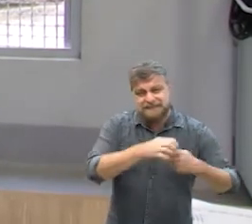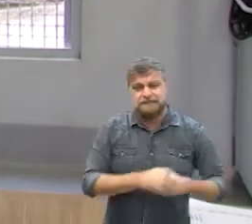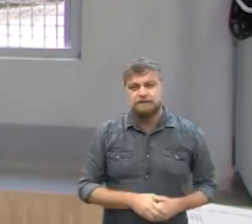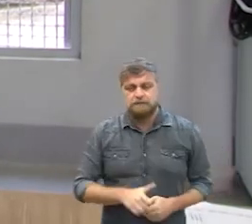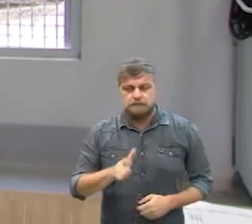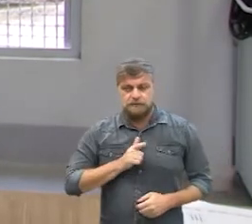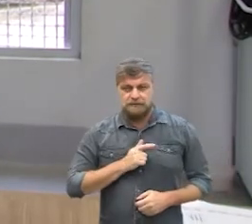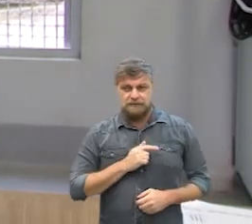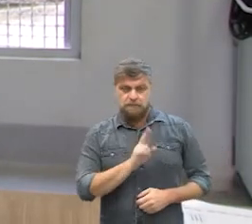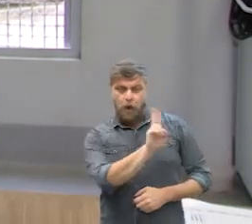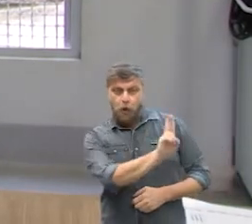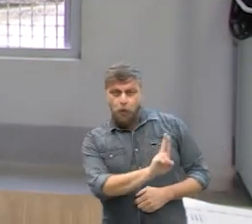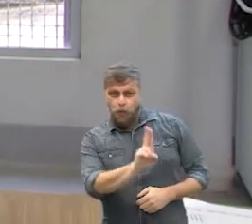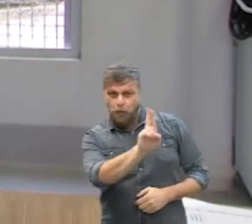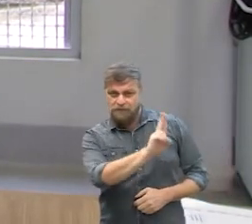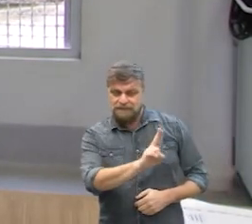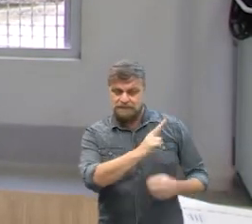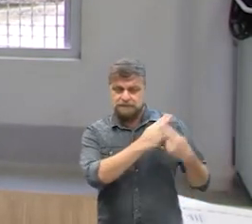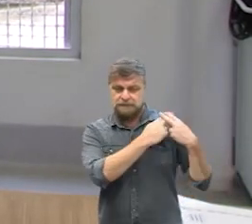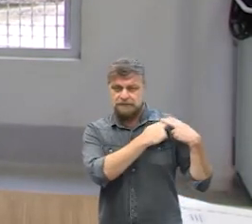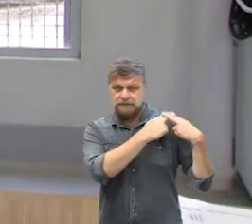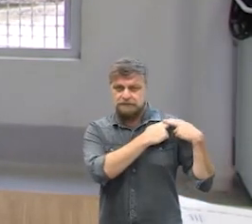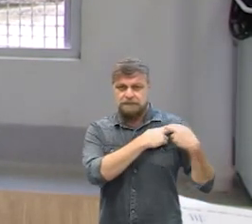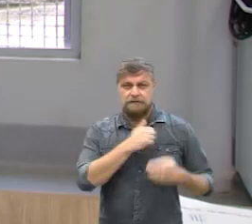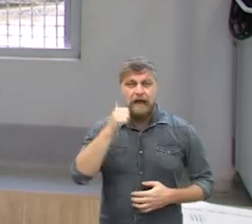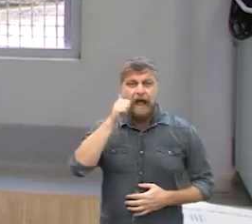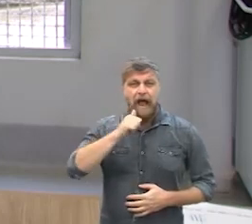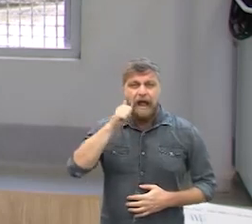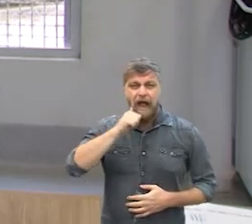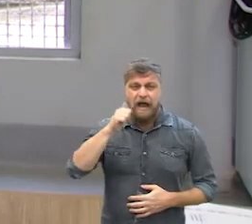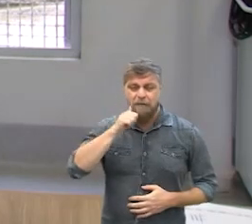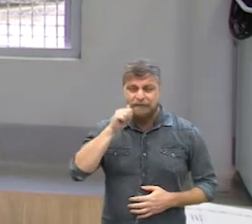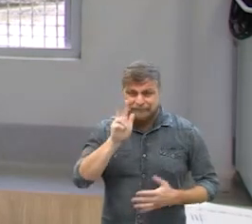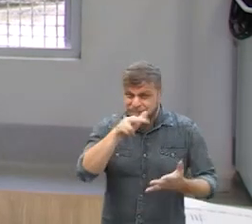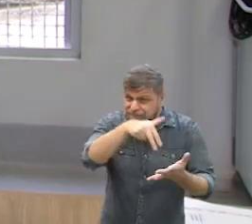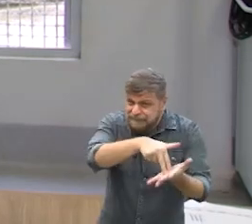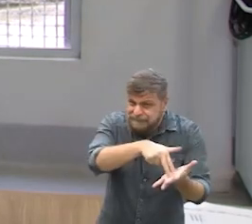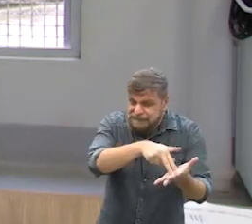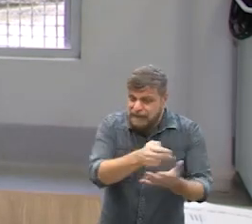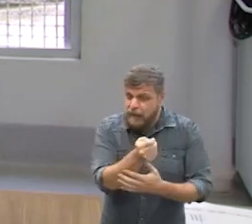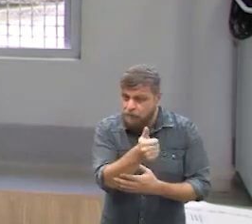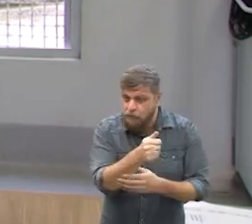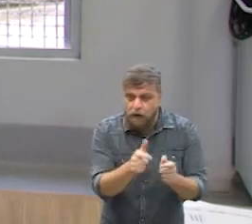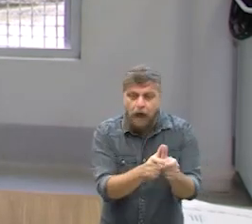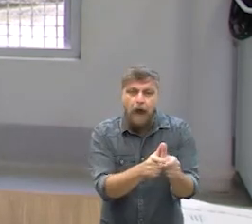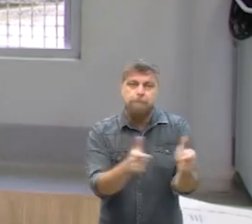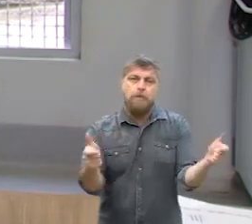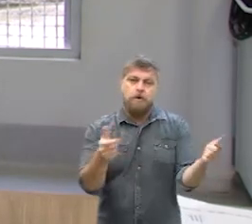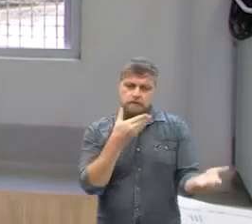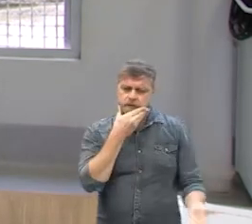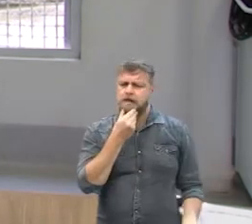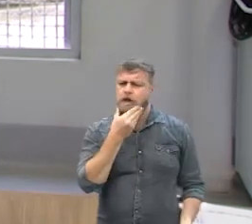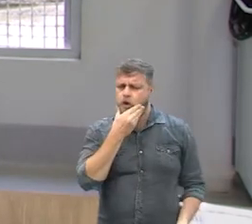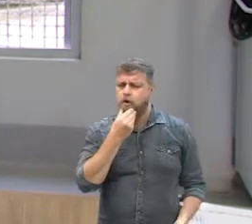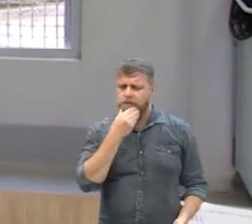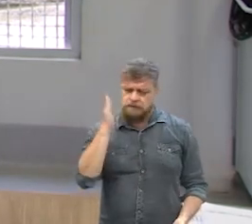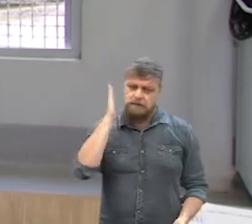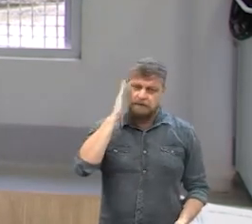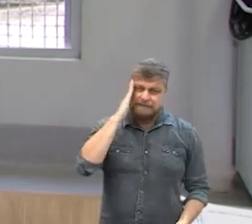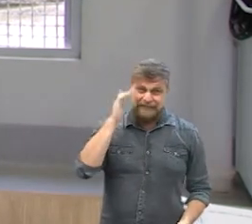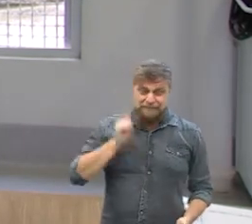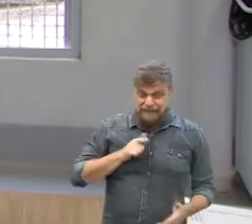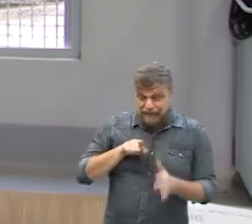uma universidade, talvez ela não esteja tão presente como os homens. Agora, em termos